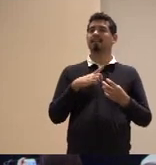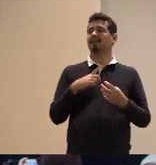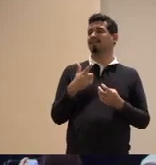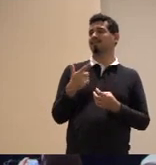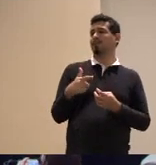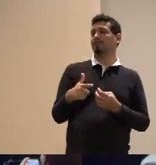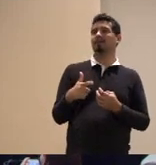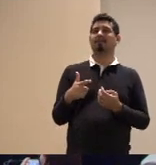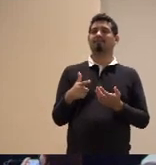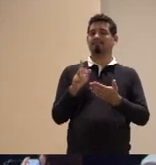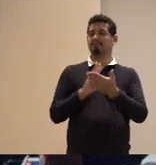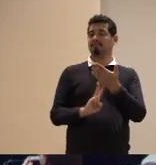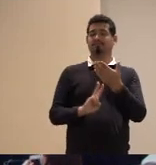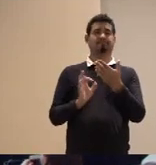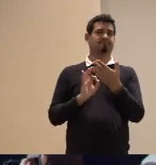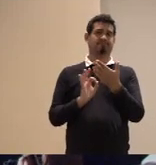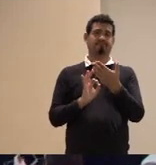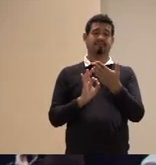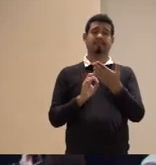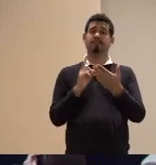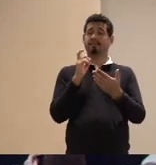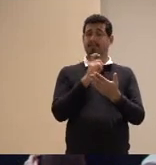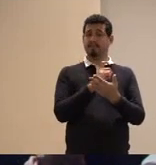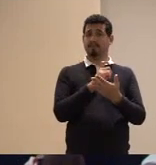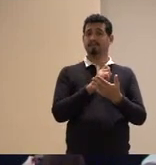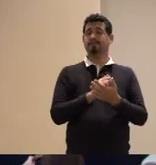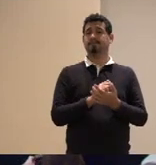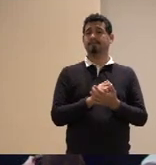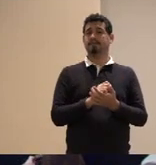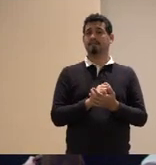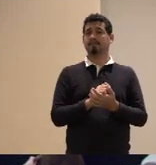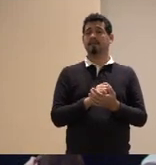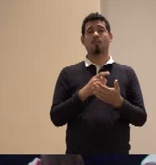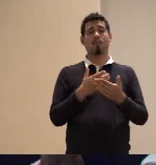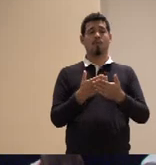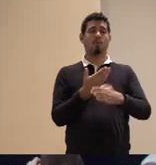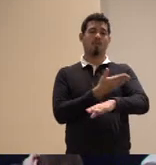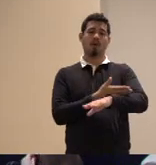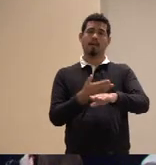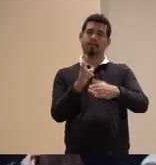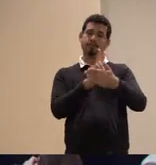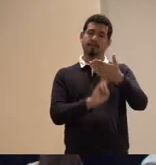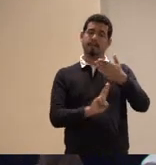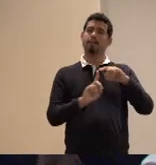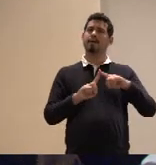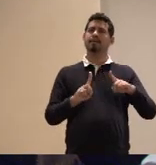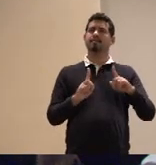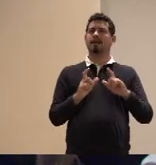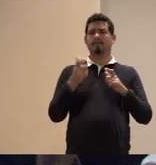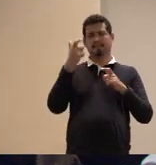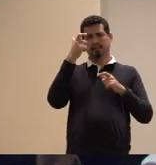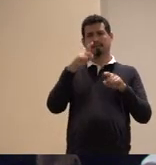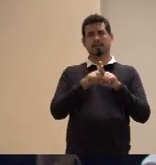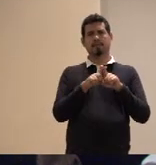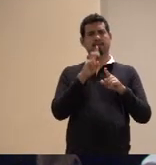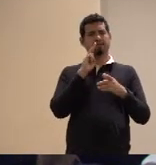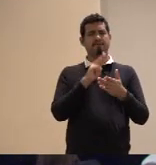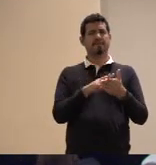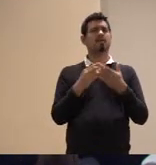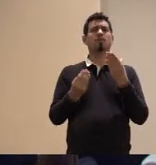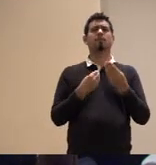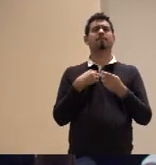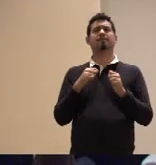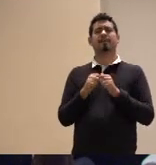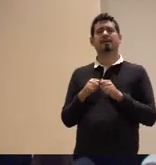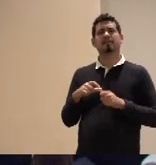tempo de ler livros. A gente entende que é difícil, que não é um hábito de ler. Mas, assim, essa capacitação, como vocês lidam com isso? E